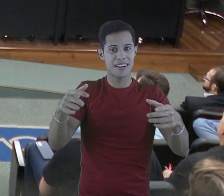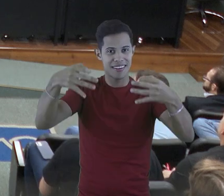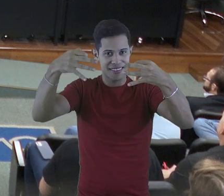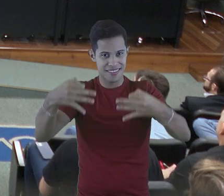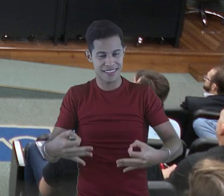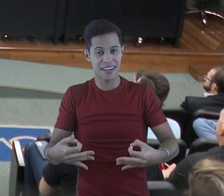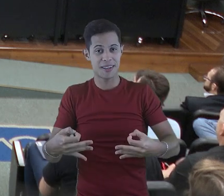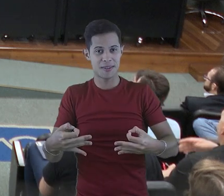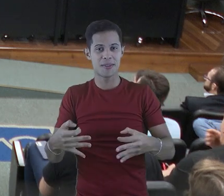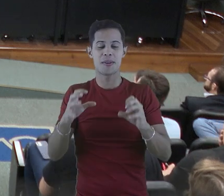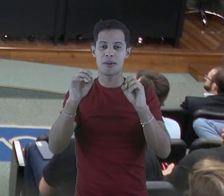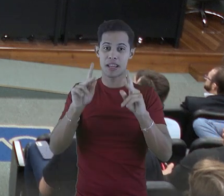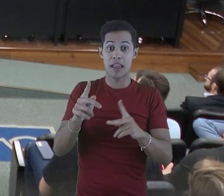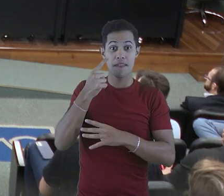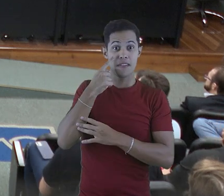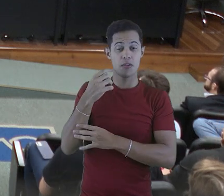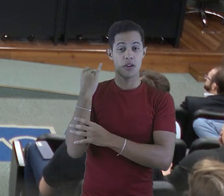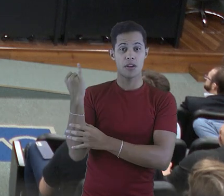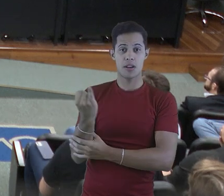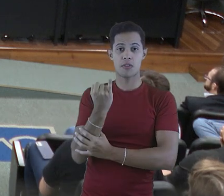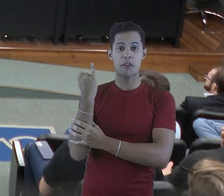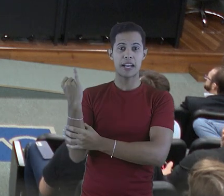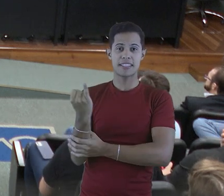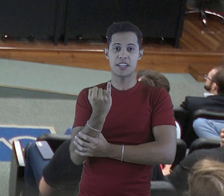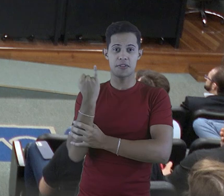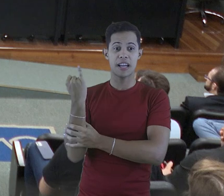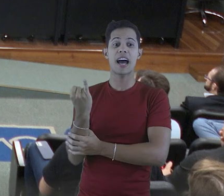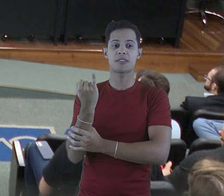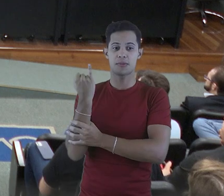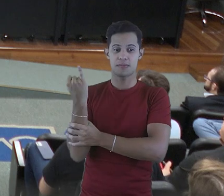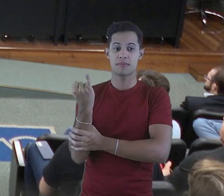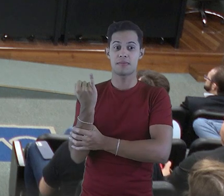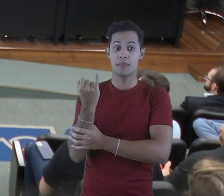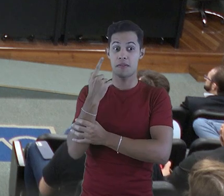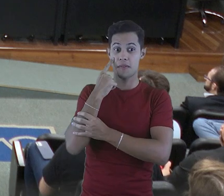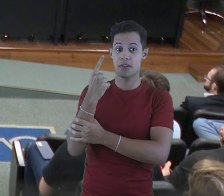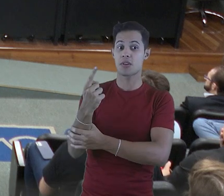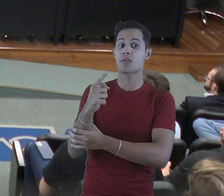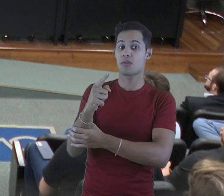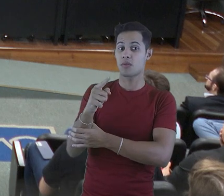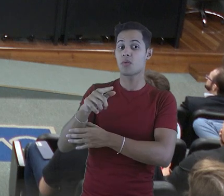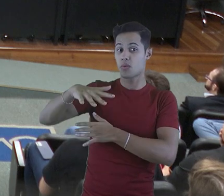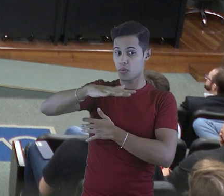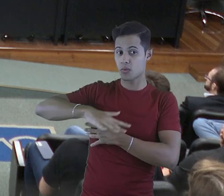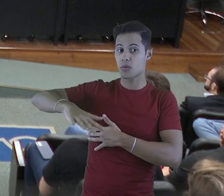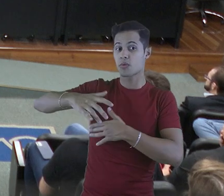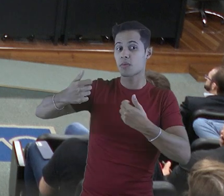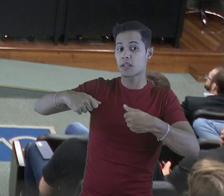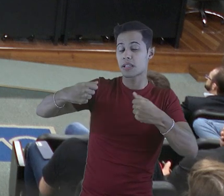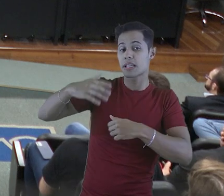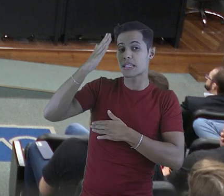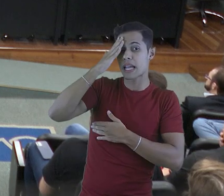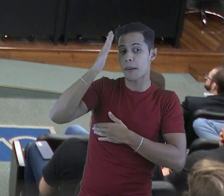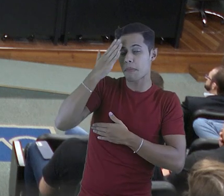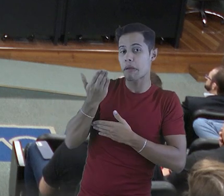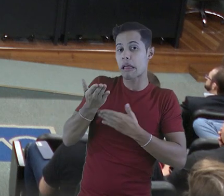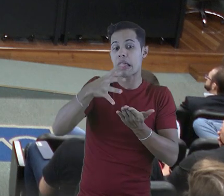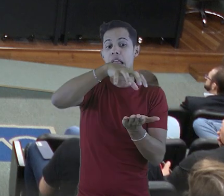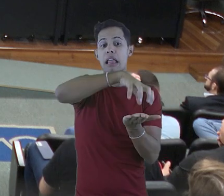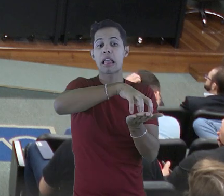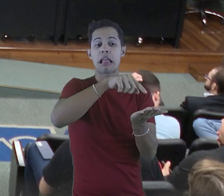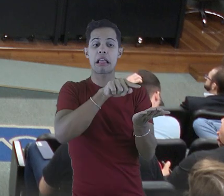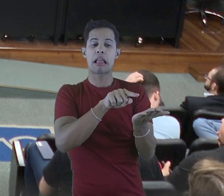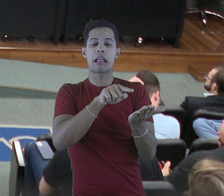por quê? porque a gente precisa saber que essa lei existe como tratar lá no gabinete lá no RH lá na área de saúde cadê ali